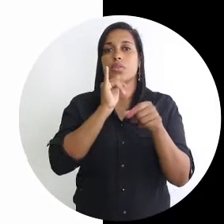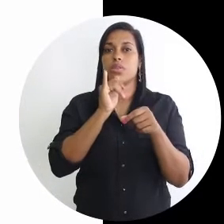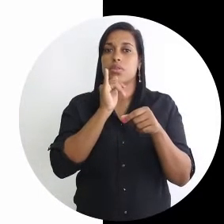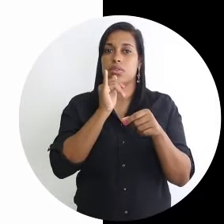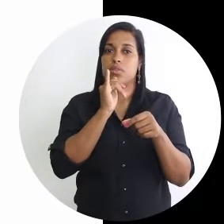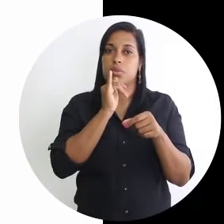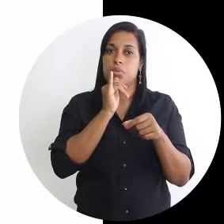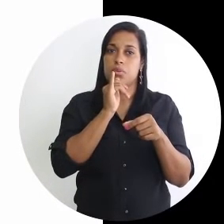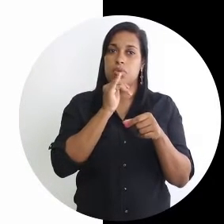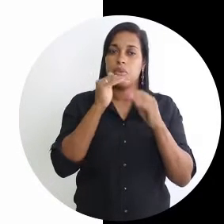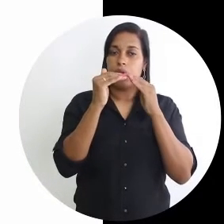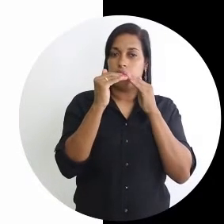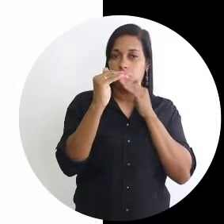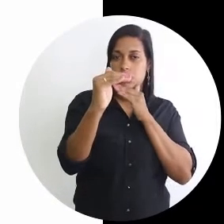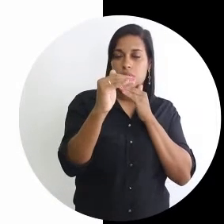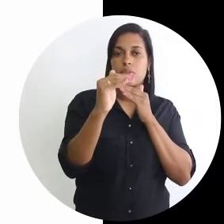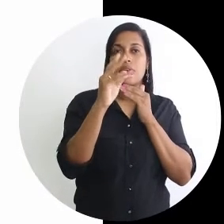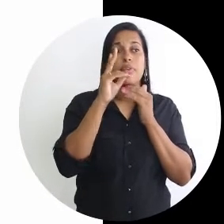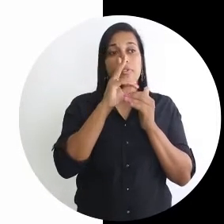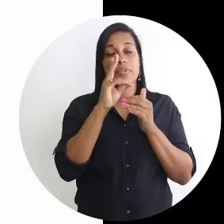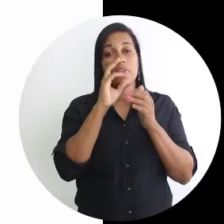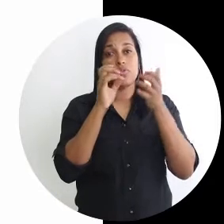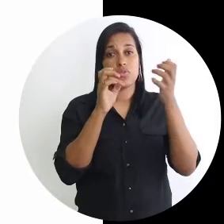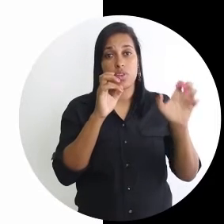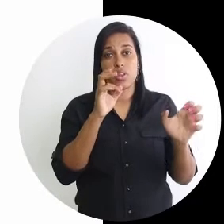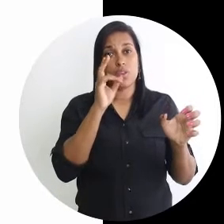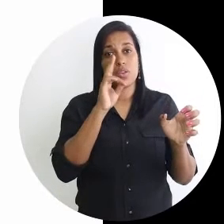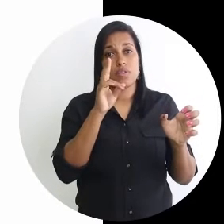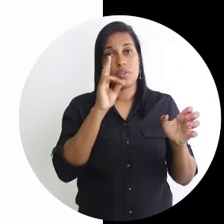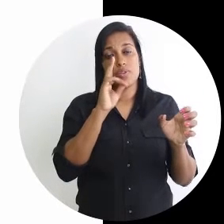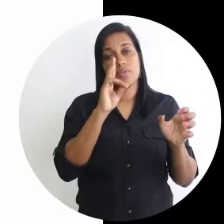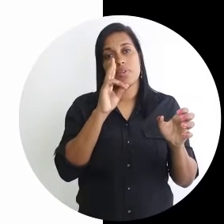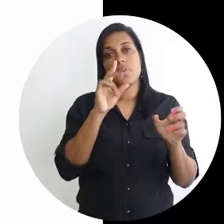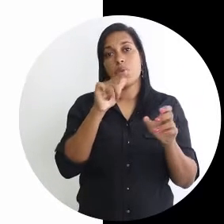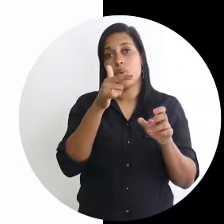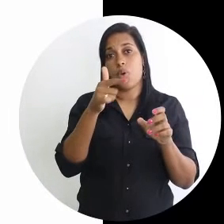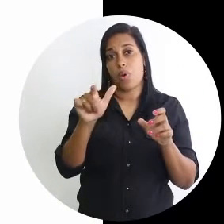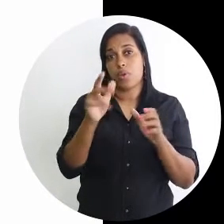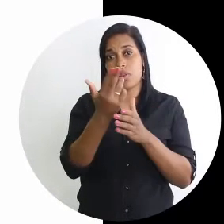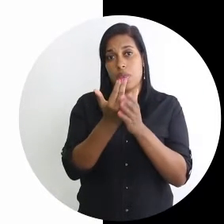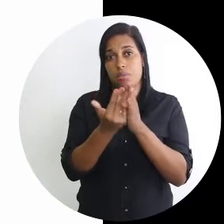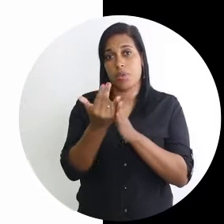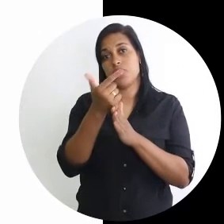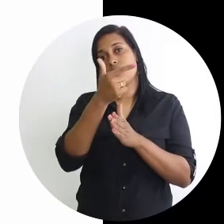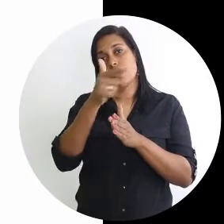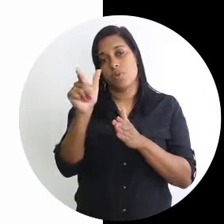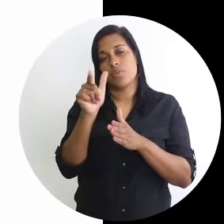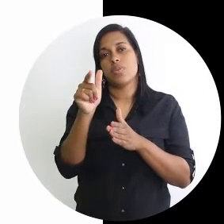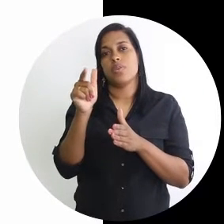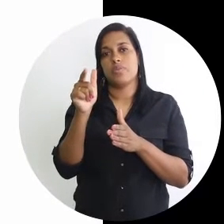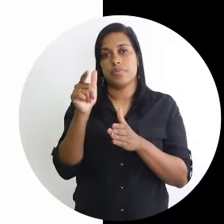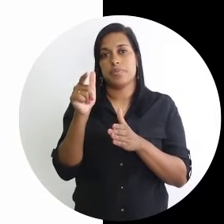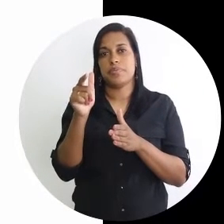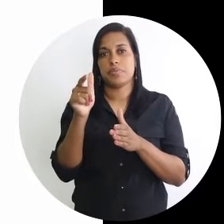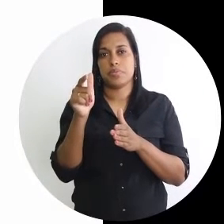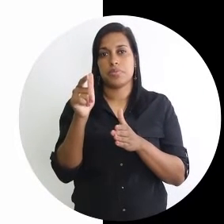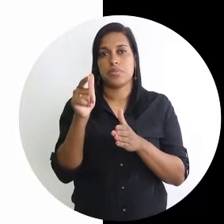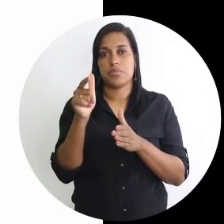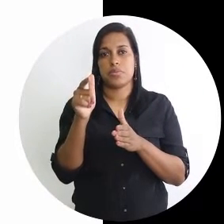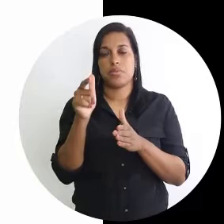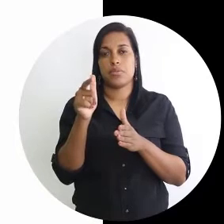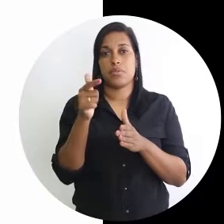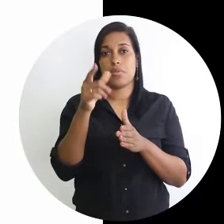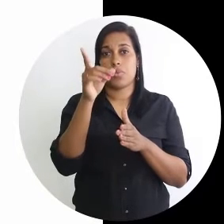está horizontal. Então você vai ver a imagem do lado esquerdo, logo em seguida ele coloca outra imagem e depois outra imagem. Como a terceira imagem ela não